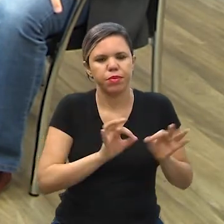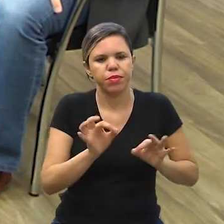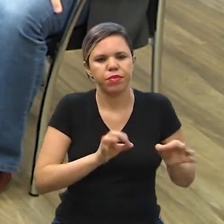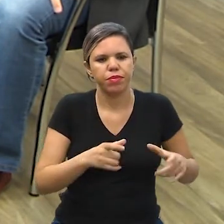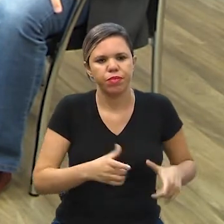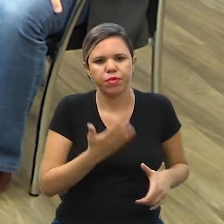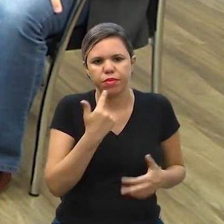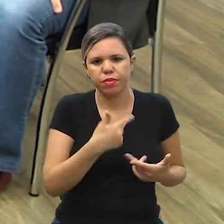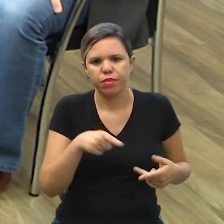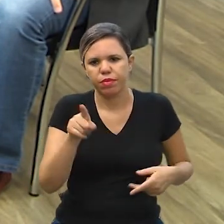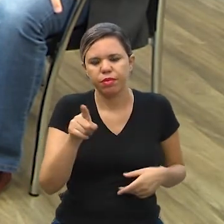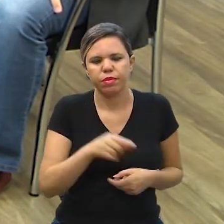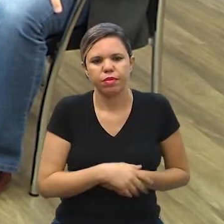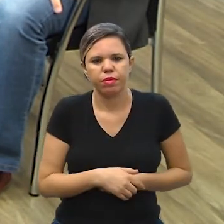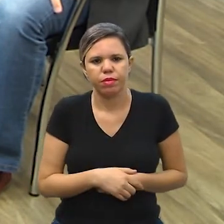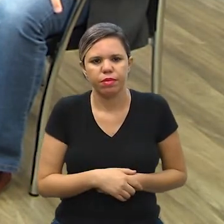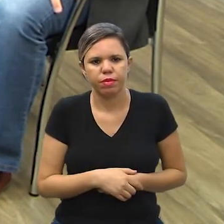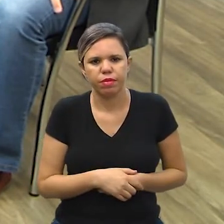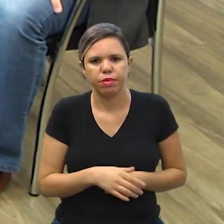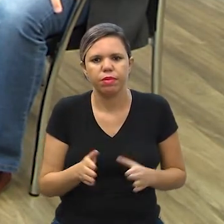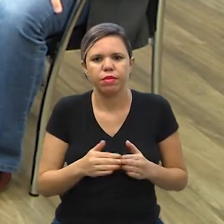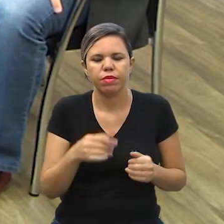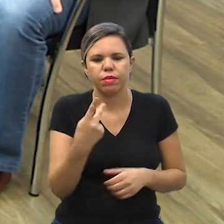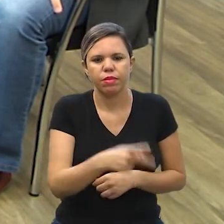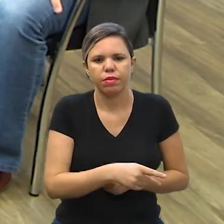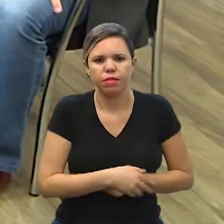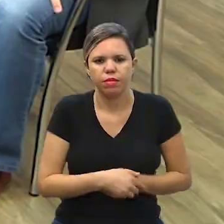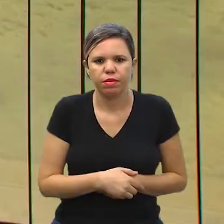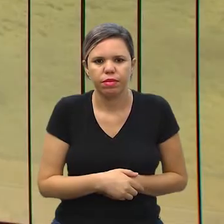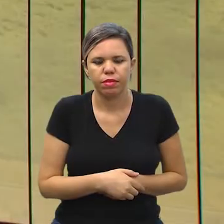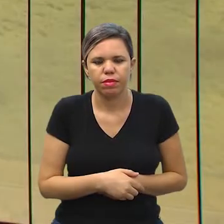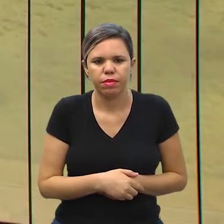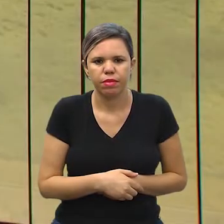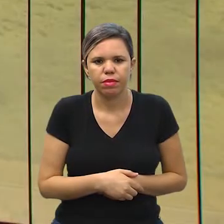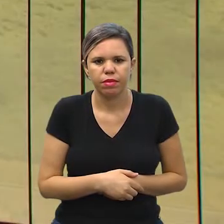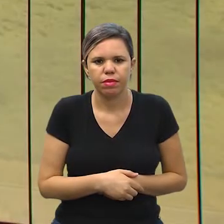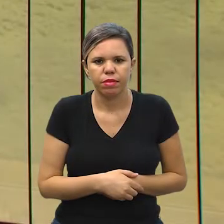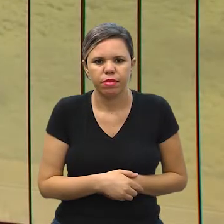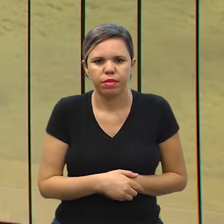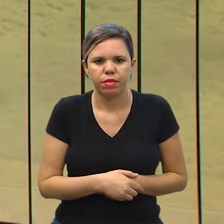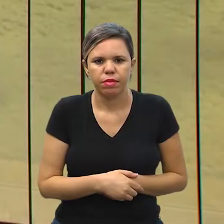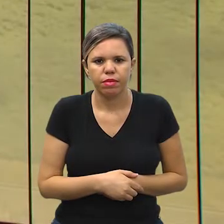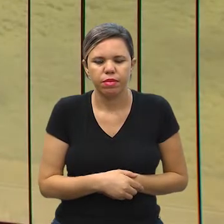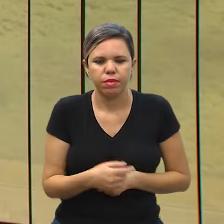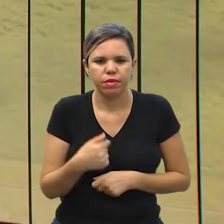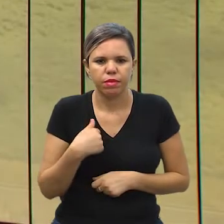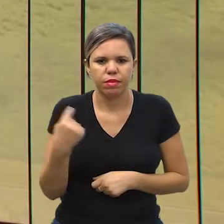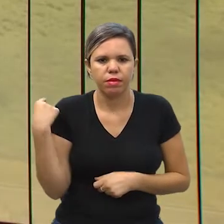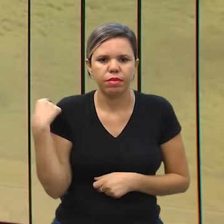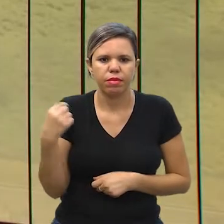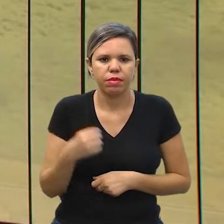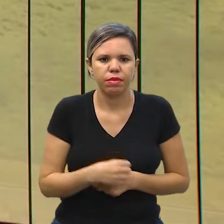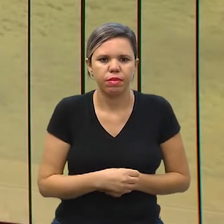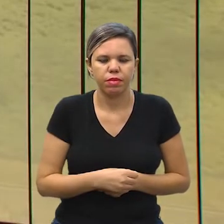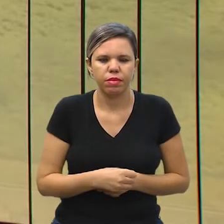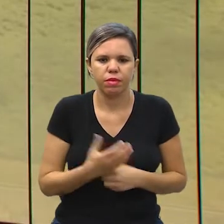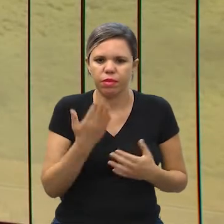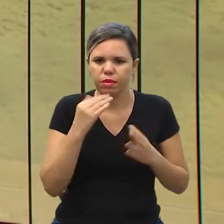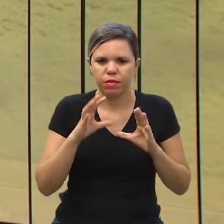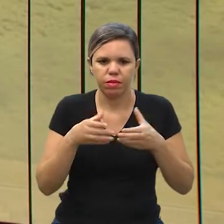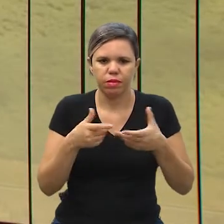um chefe lá pode fazer qualquer comida para você que vai pedir para ele não eu sou eu